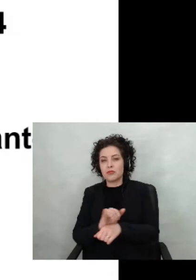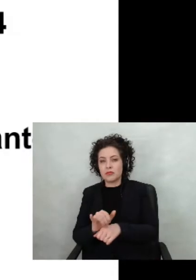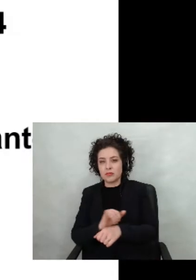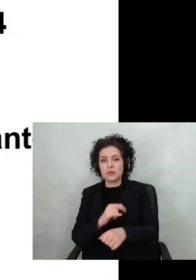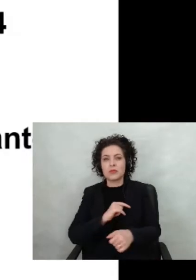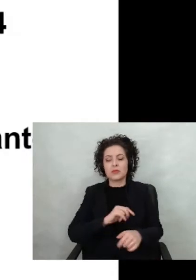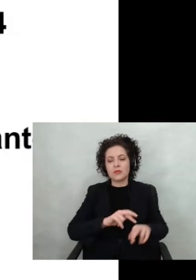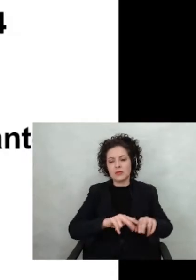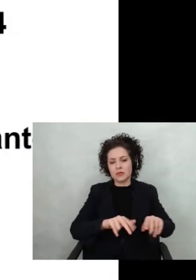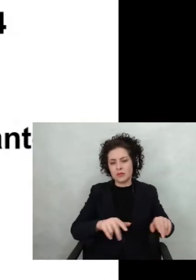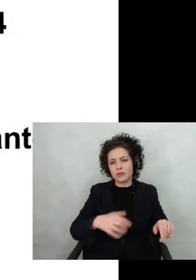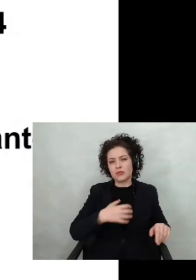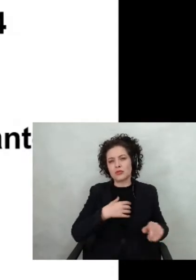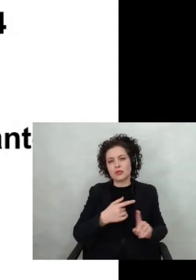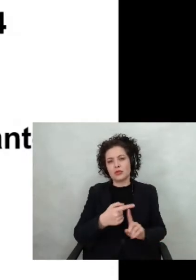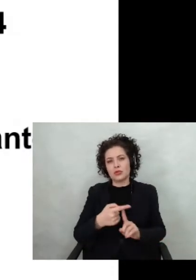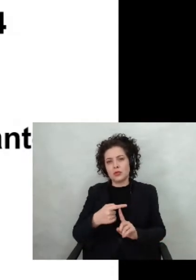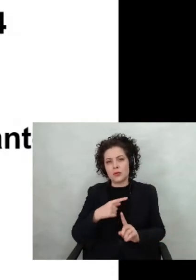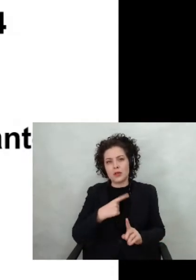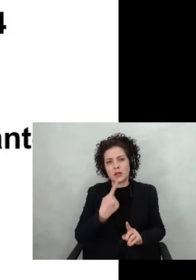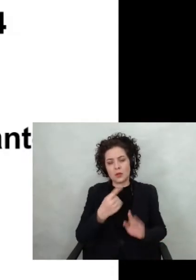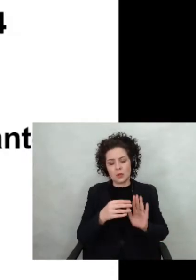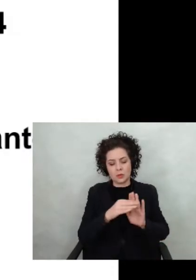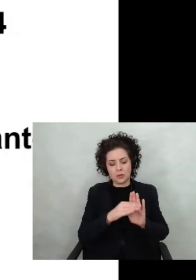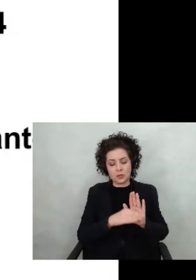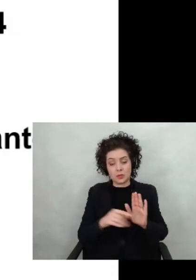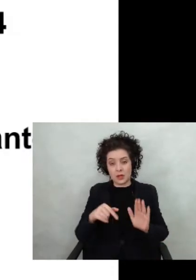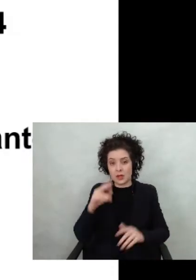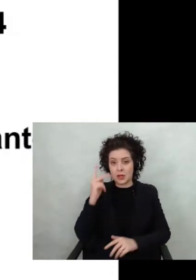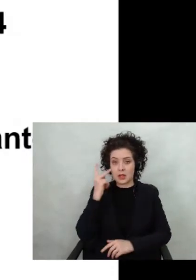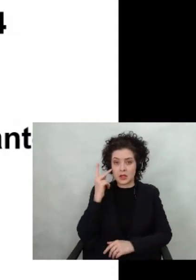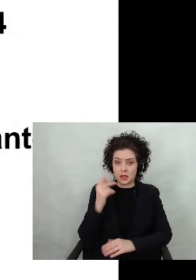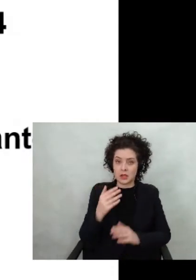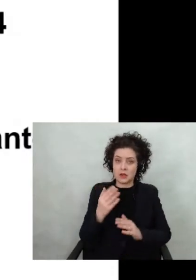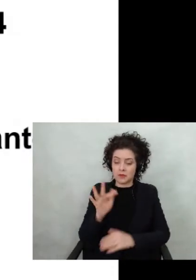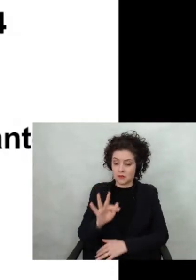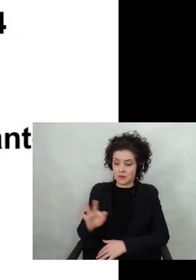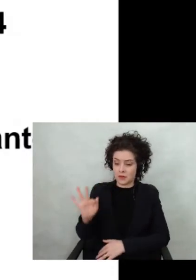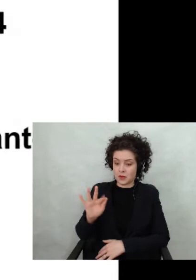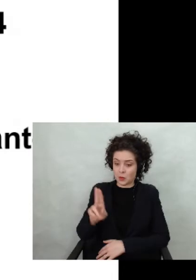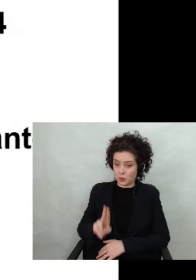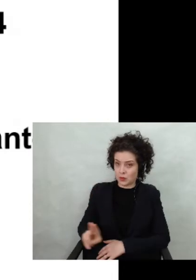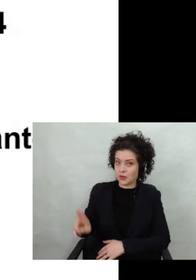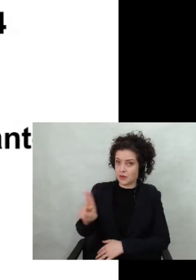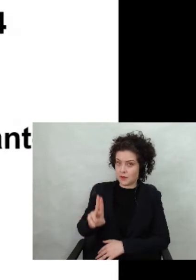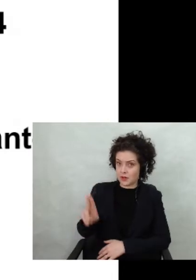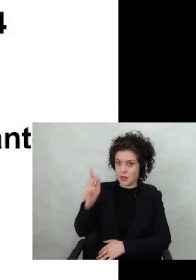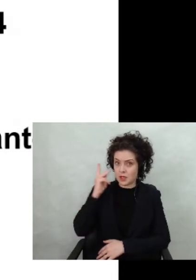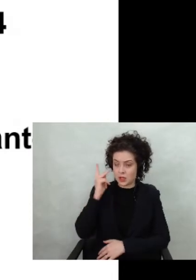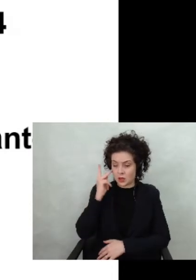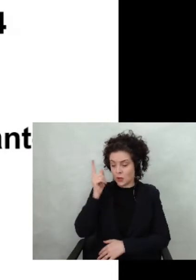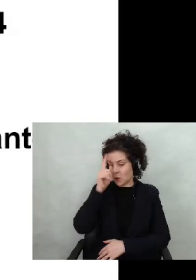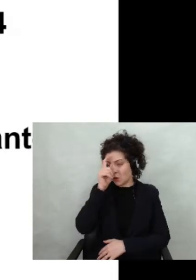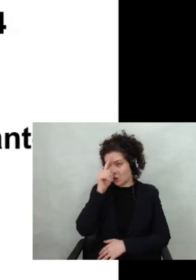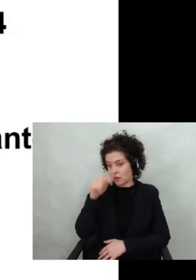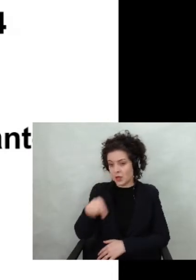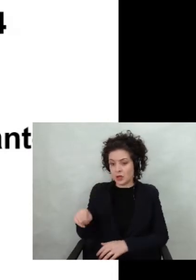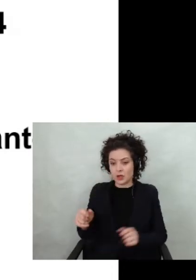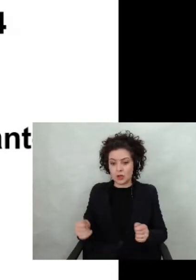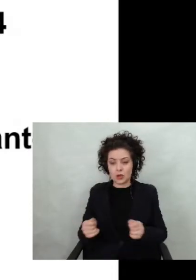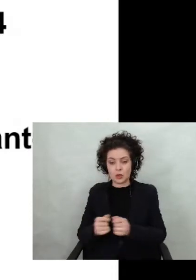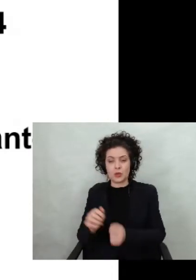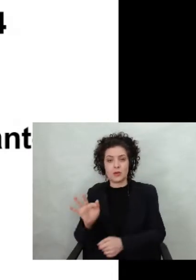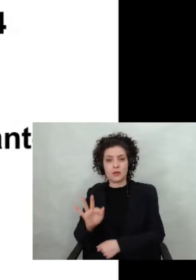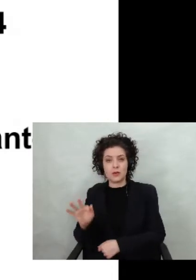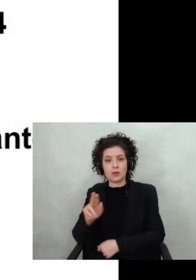a gente tem um protocolo aqui na Escola Paulista, um protocolo que a gente está fazendo junto com a Faculdade de Medicina da USP